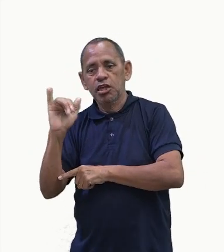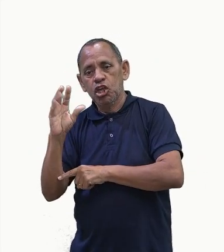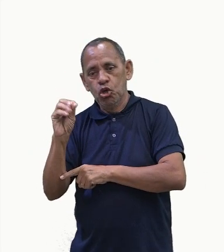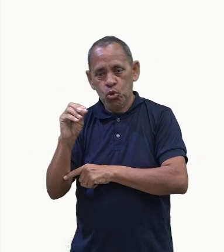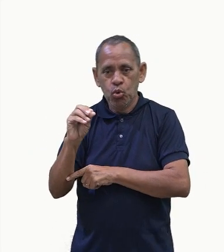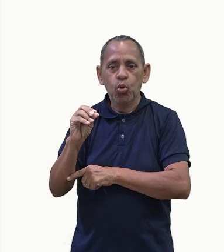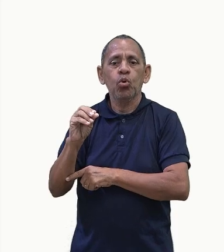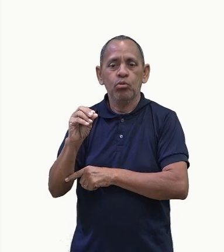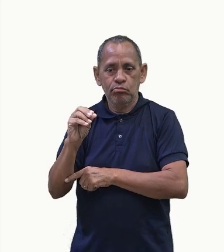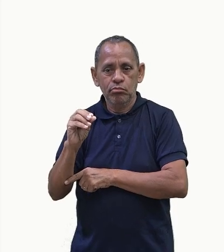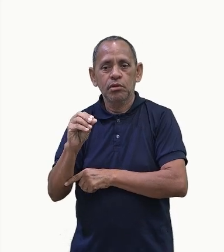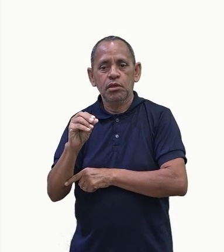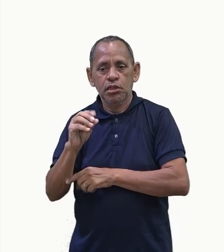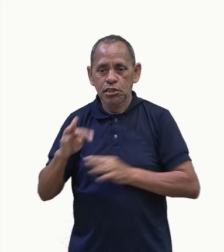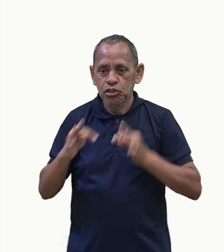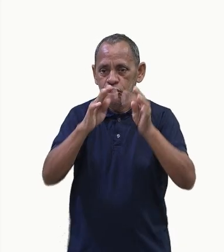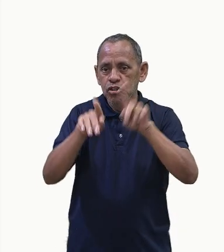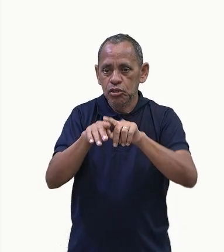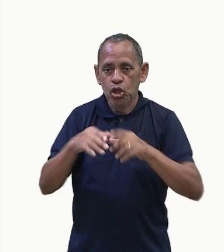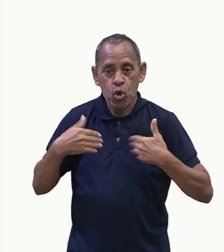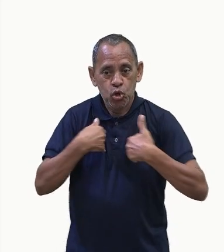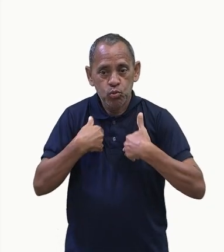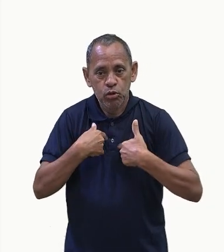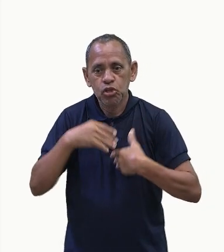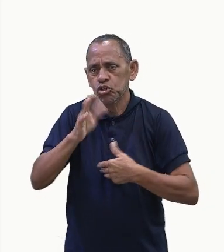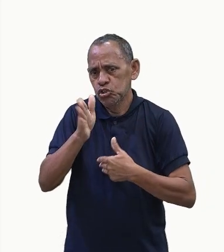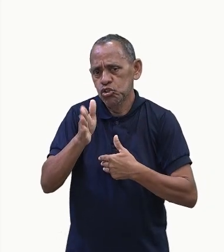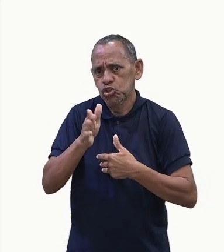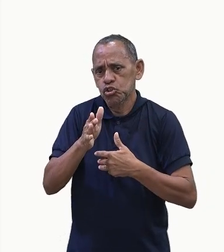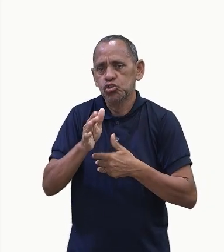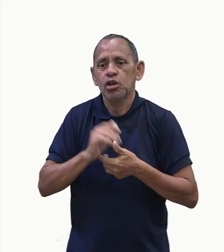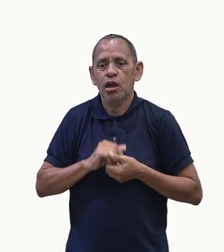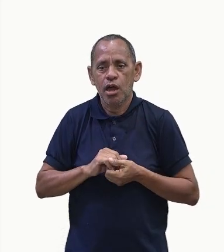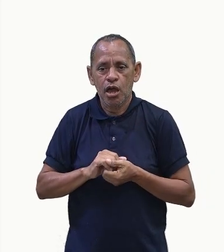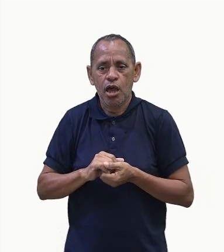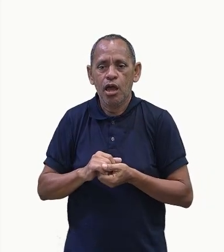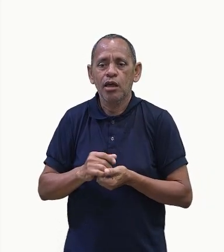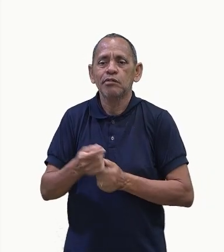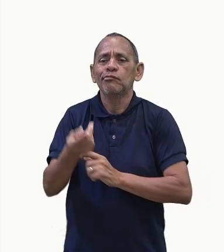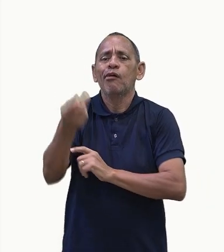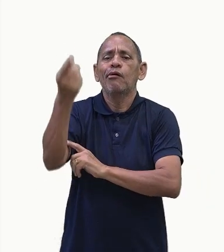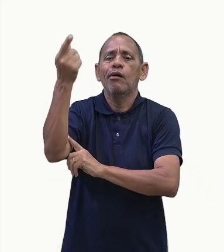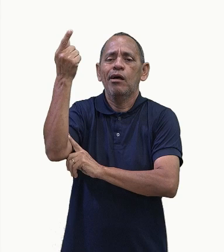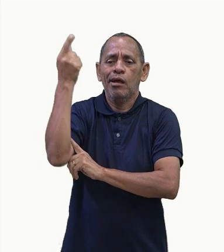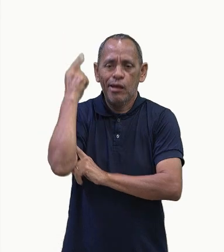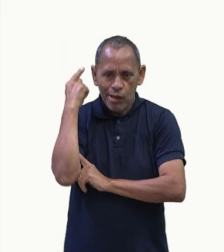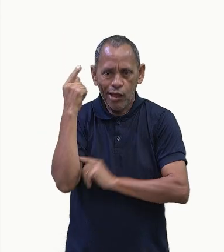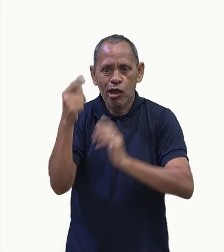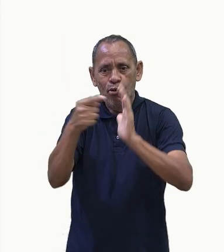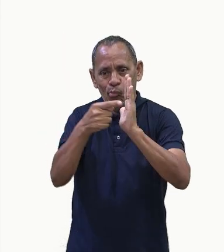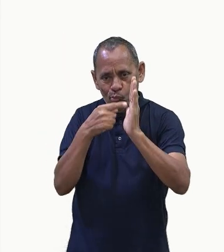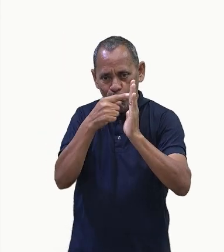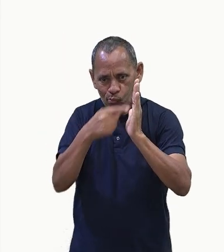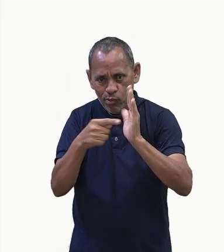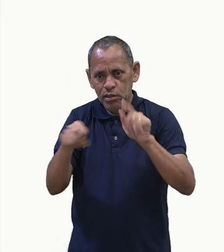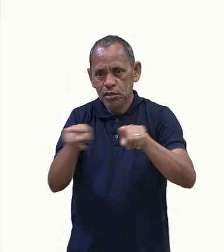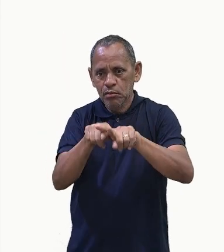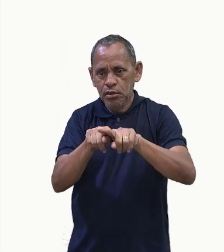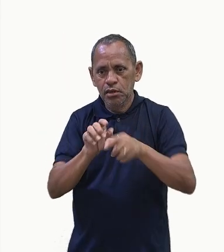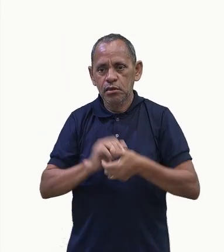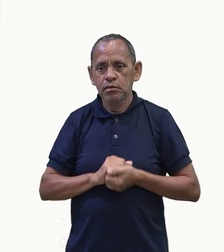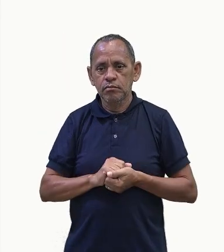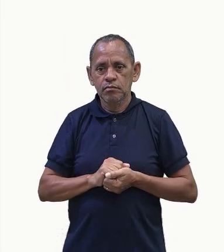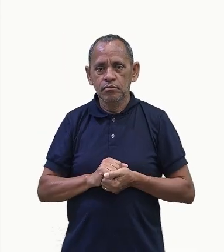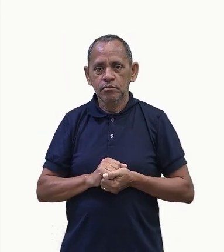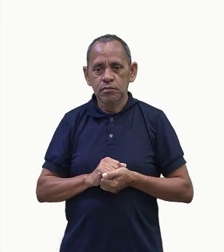foram extintos, onde pode ser encontrado aí, né, um genoma semelhante e que pode ser feito, então,